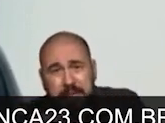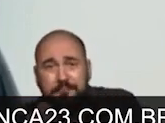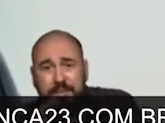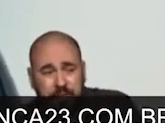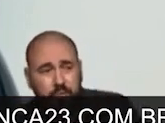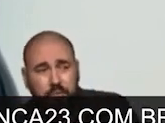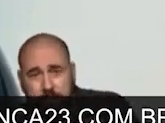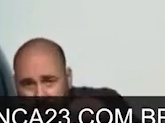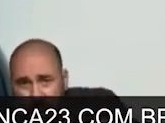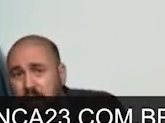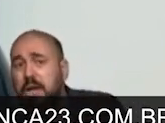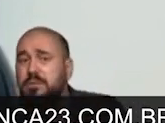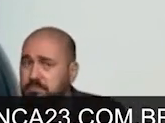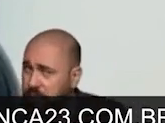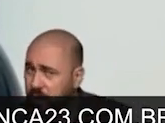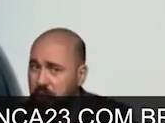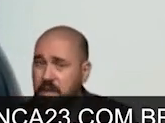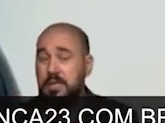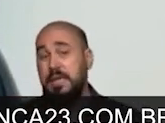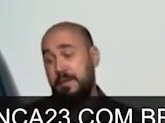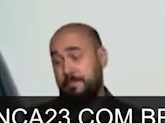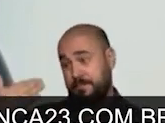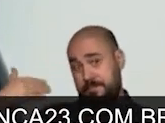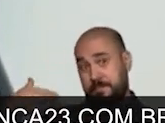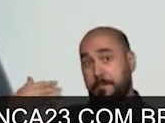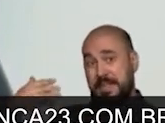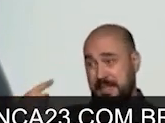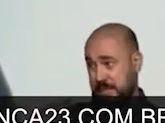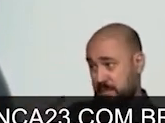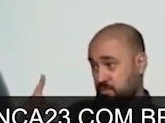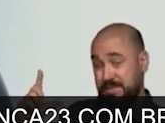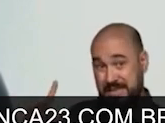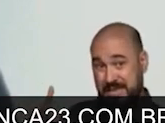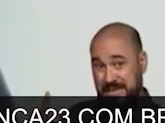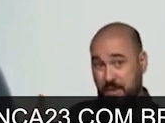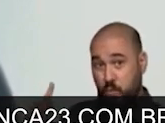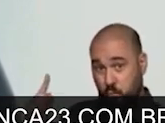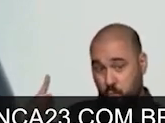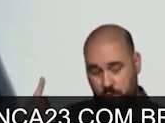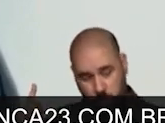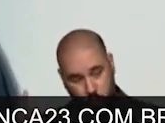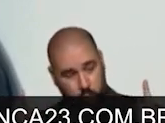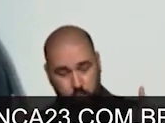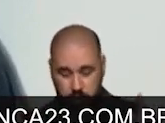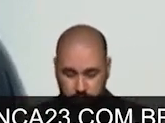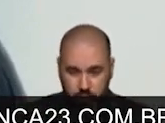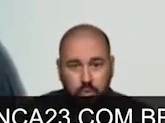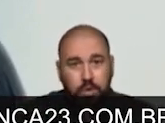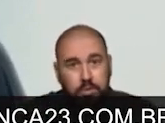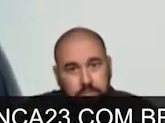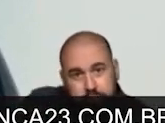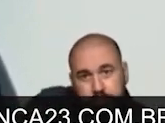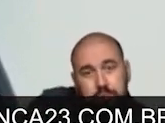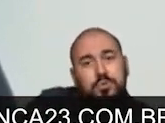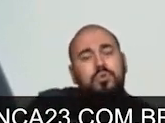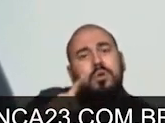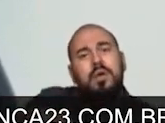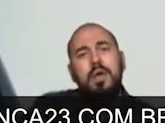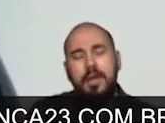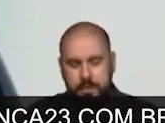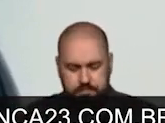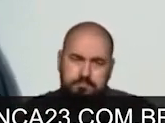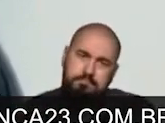mistura, né, de 2 variantes do passado e que, em ensaios in vitro, dentro do